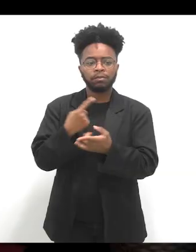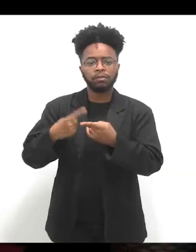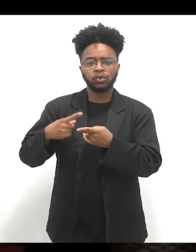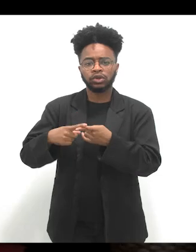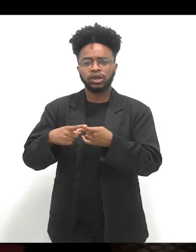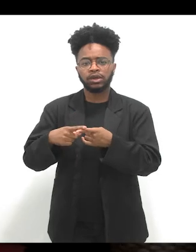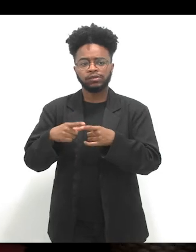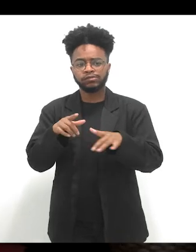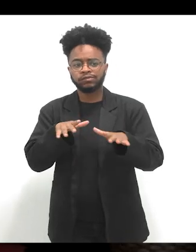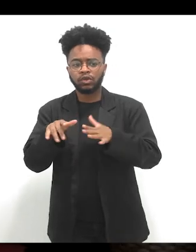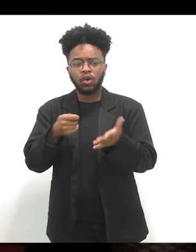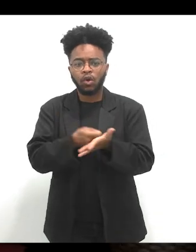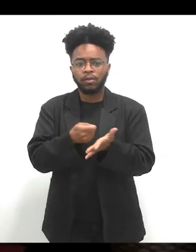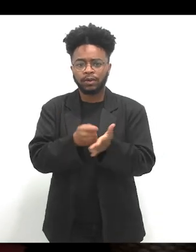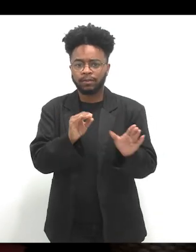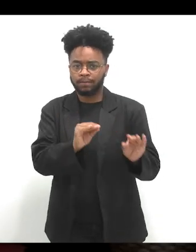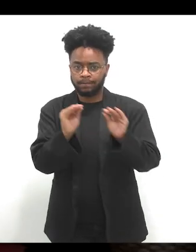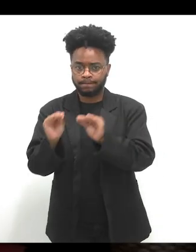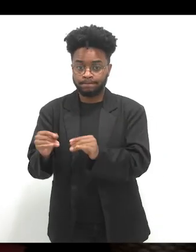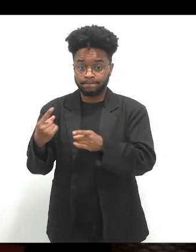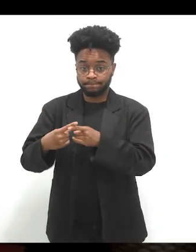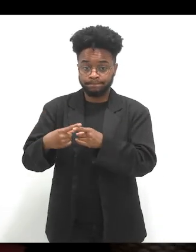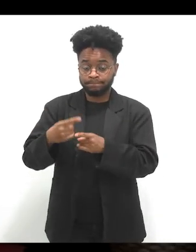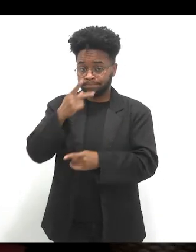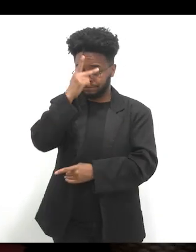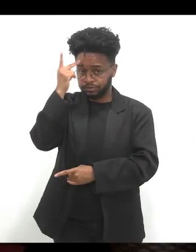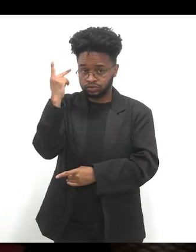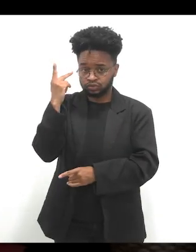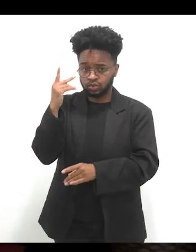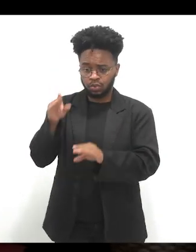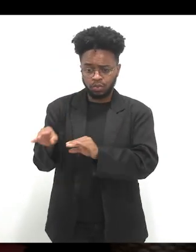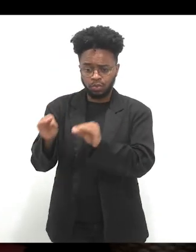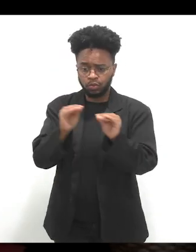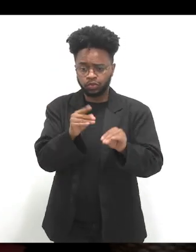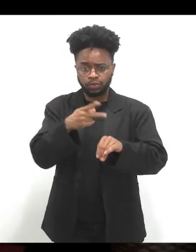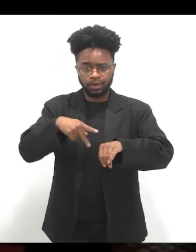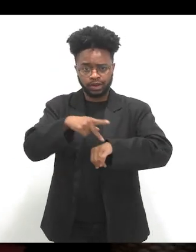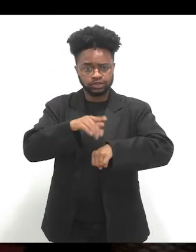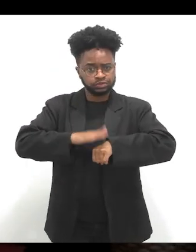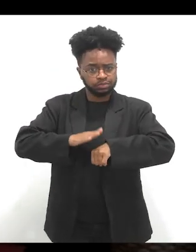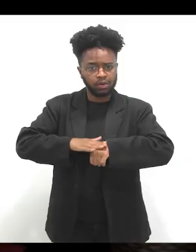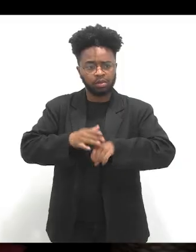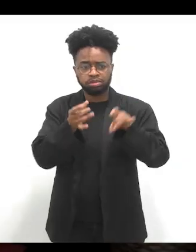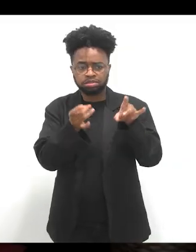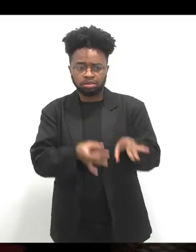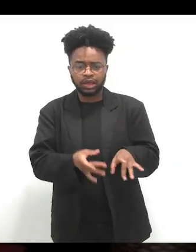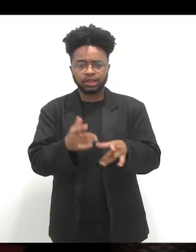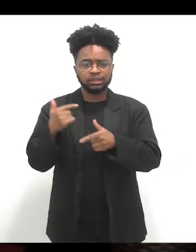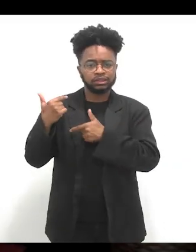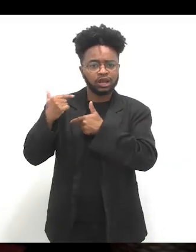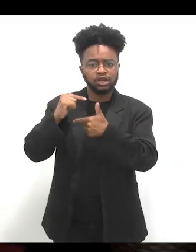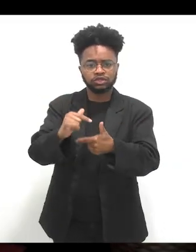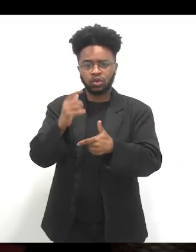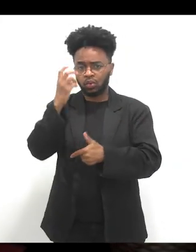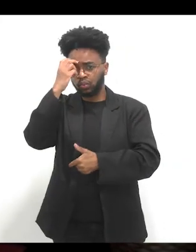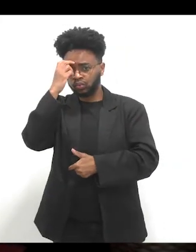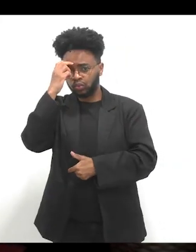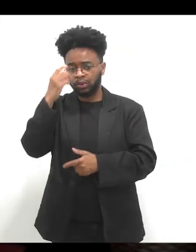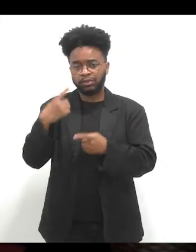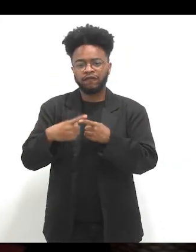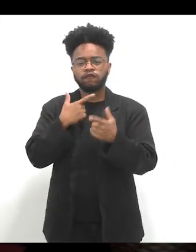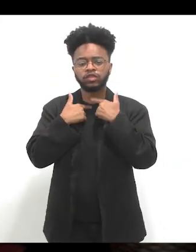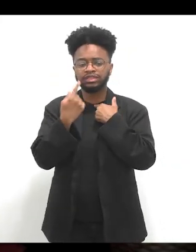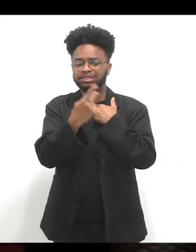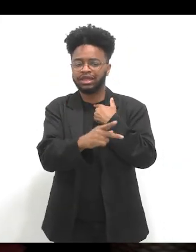essa mobilidade forçada, né? Ou seja, a pessoa não sai do país de origem, deixando as suas raízes, tradições,